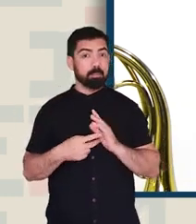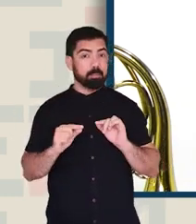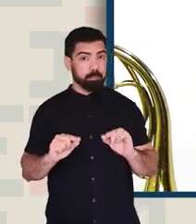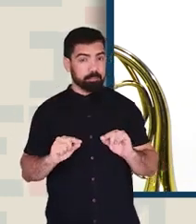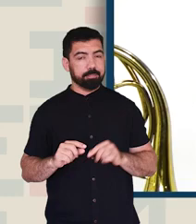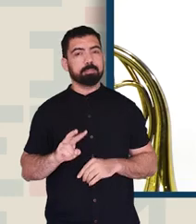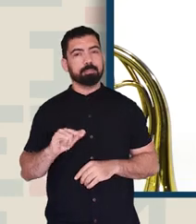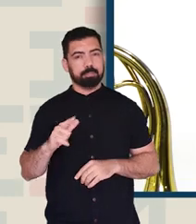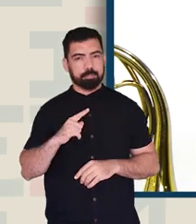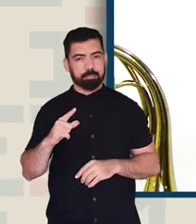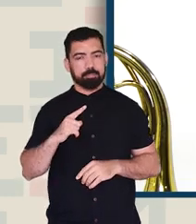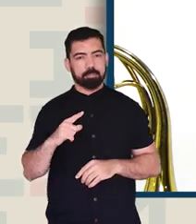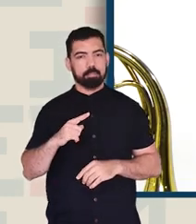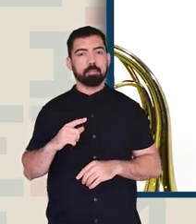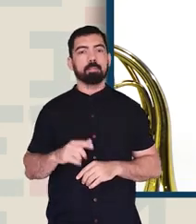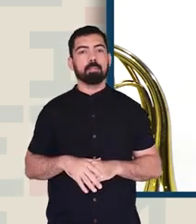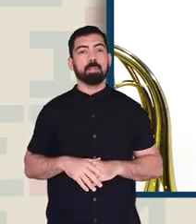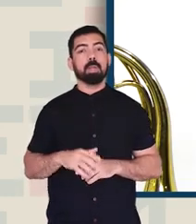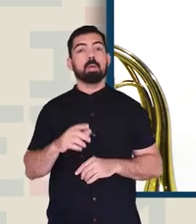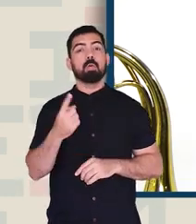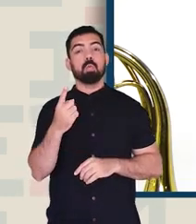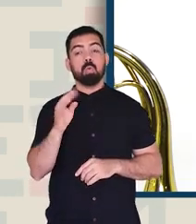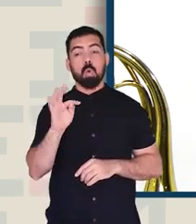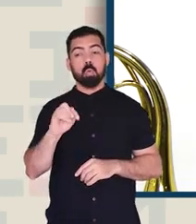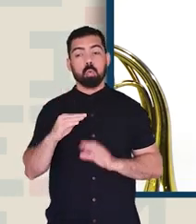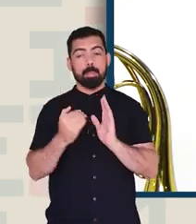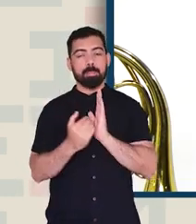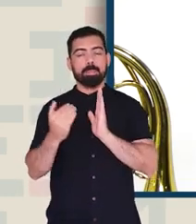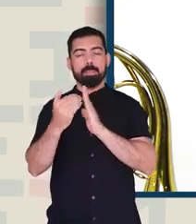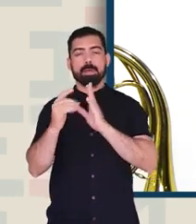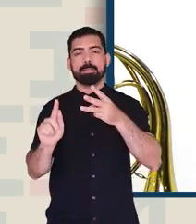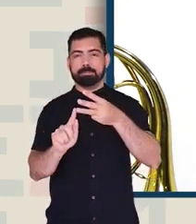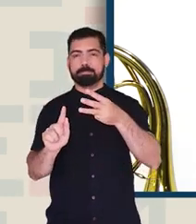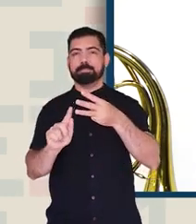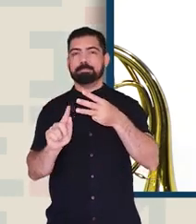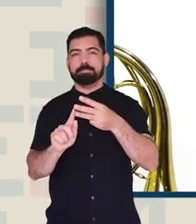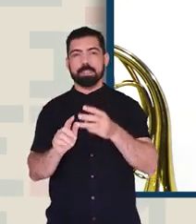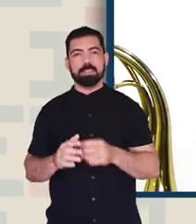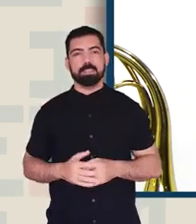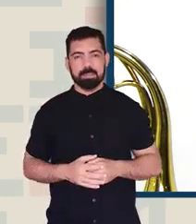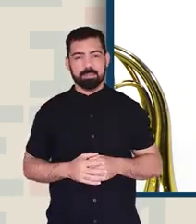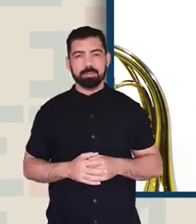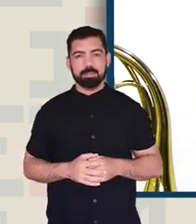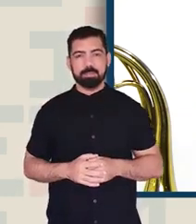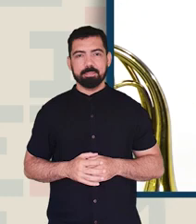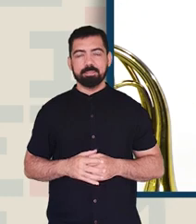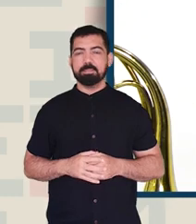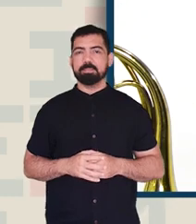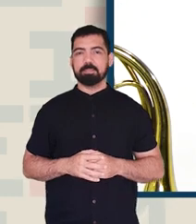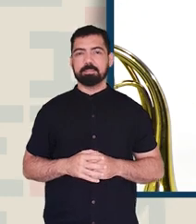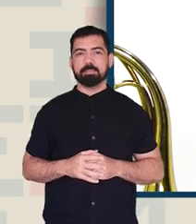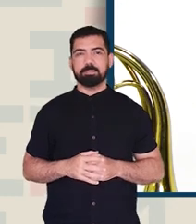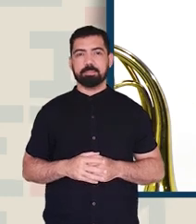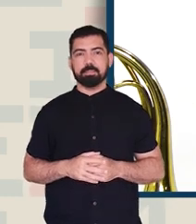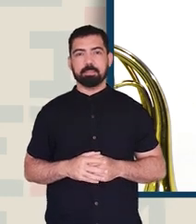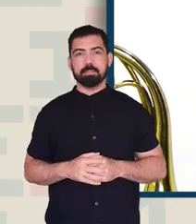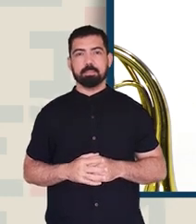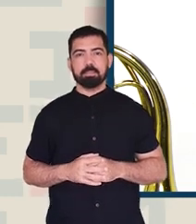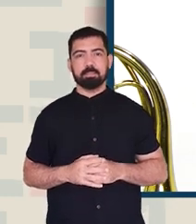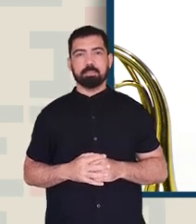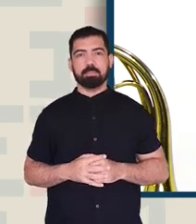Então, eu vou ter aqui um instrumento que tem um tom mais grave do que quando ele estava tocando sem acionar